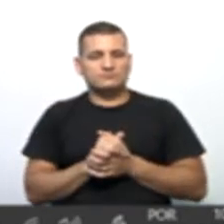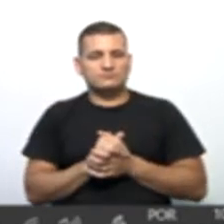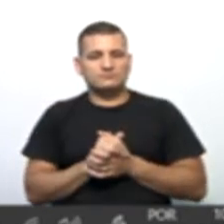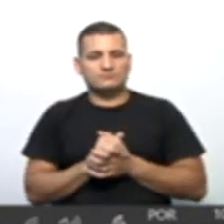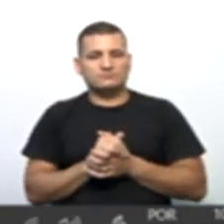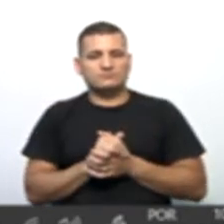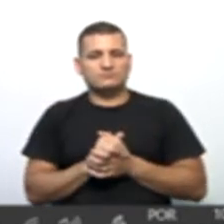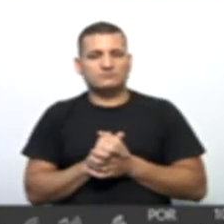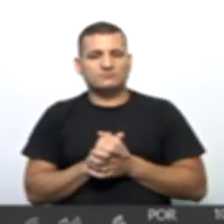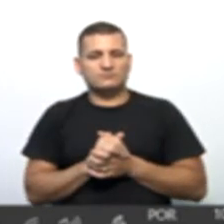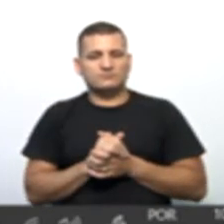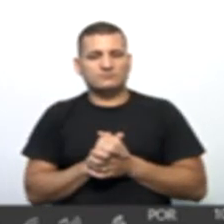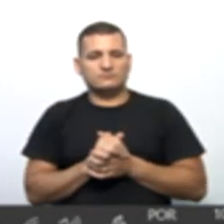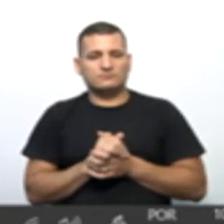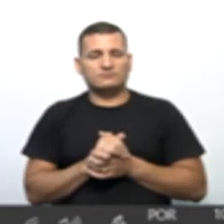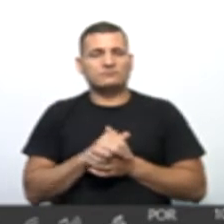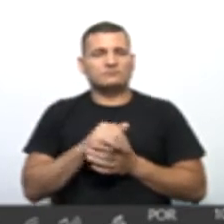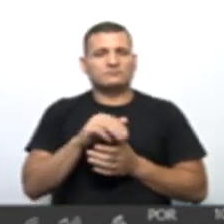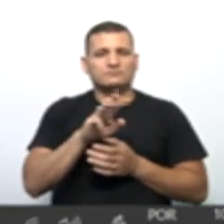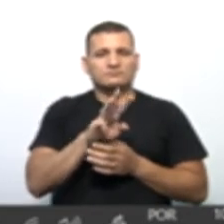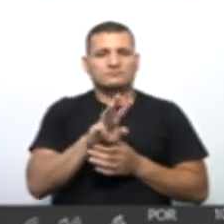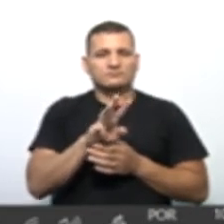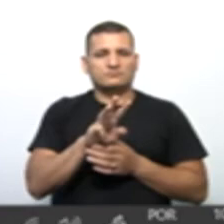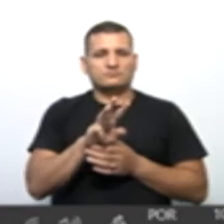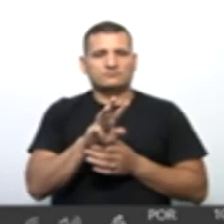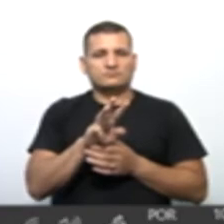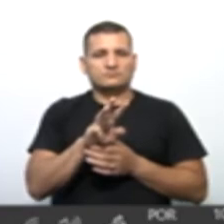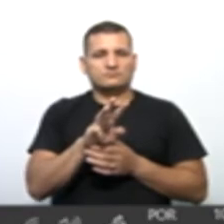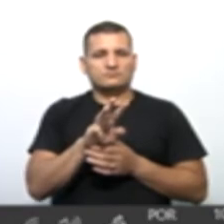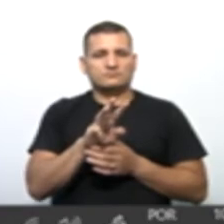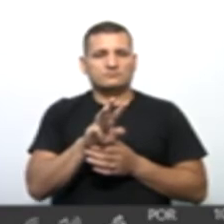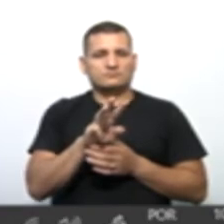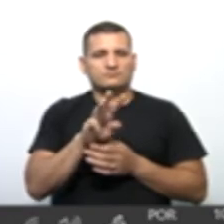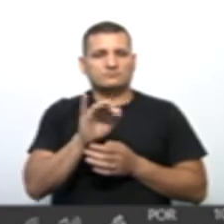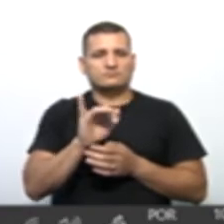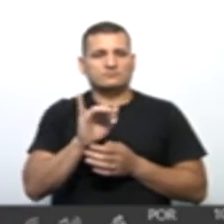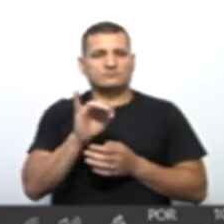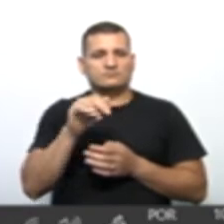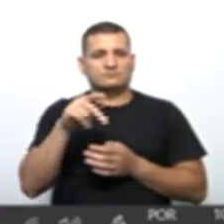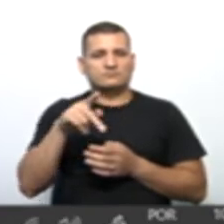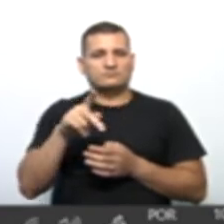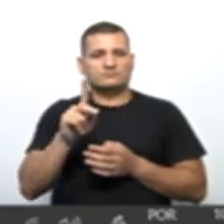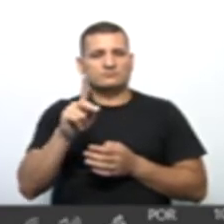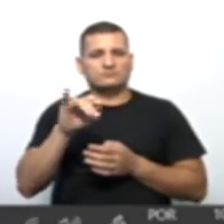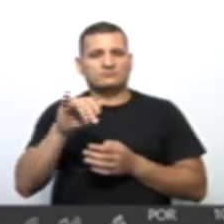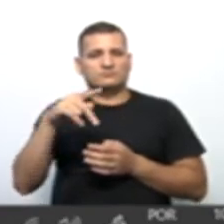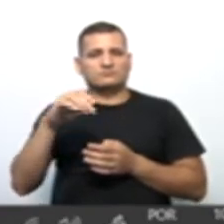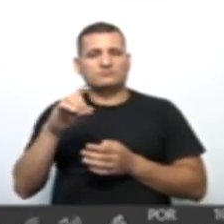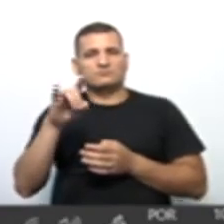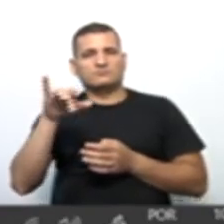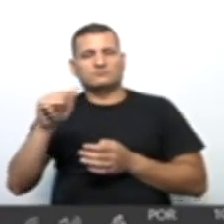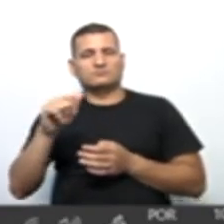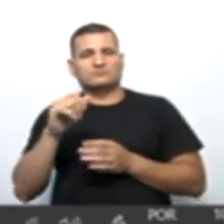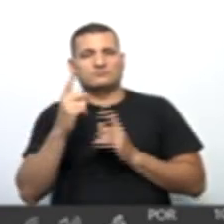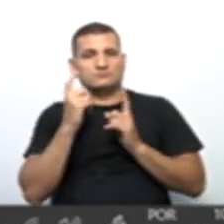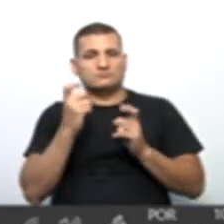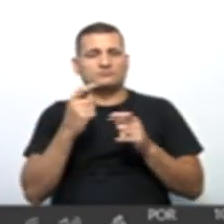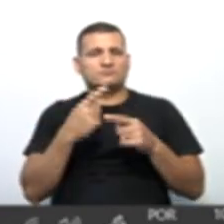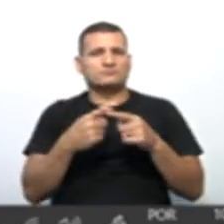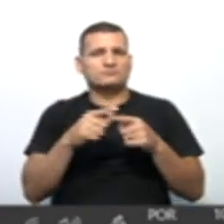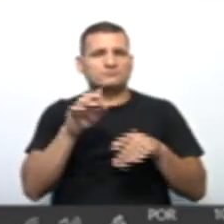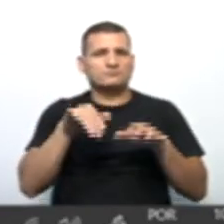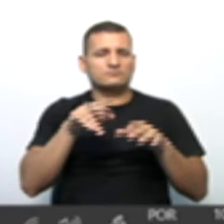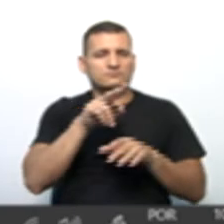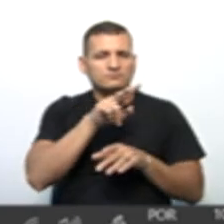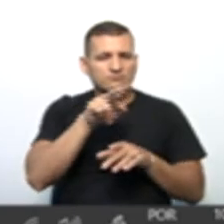interessante porque geralmente você está buscando determinado assunto e aí você acaba lendo porque você vai